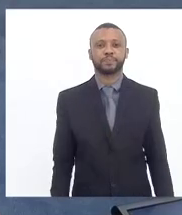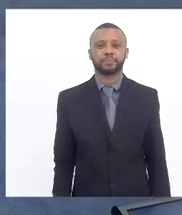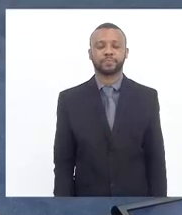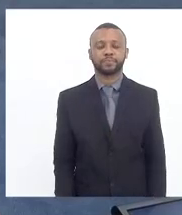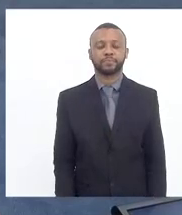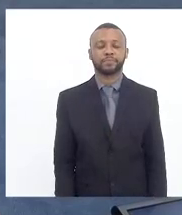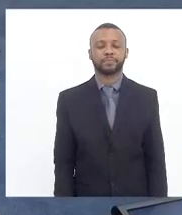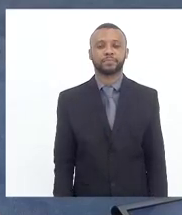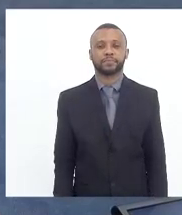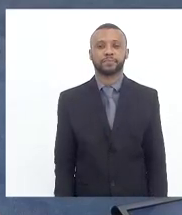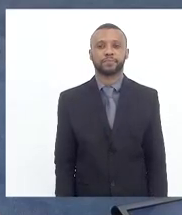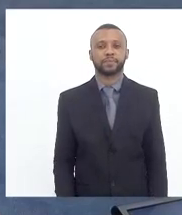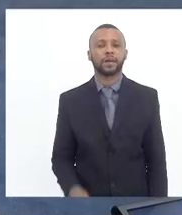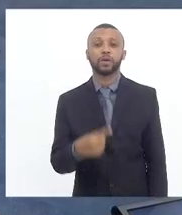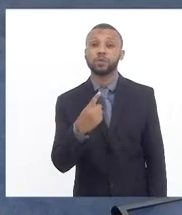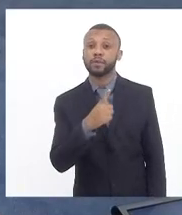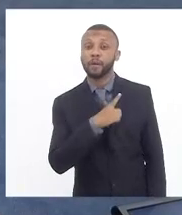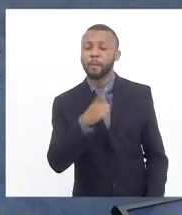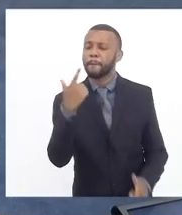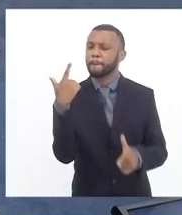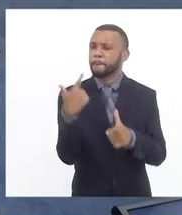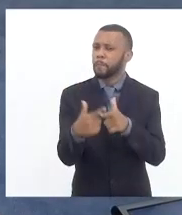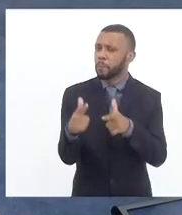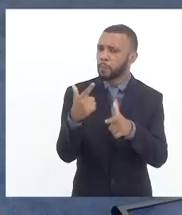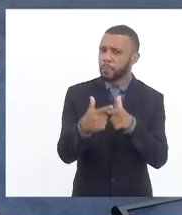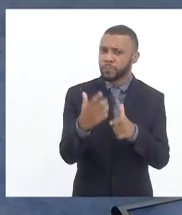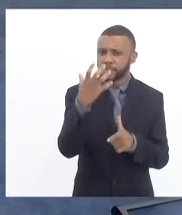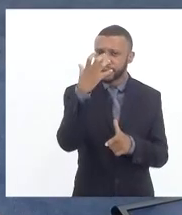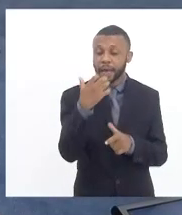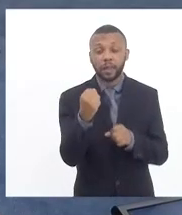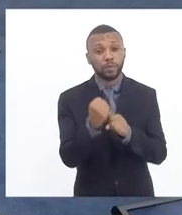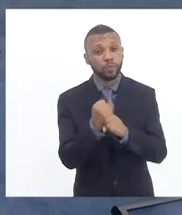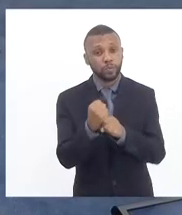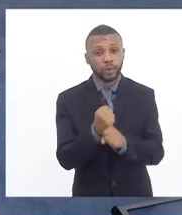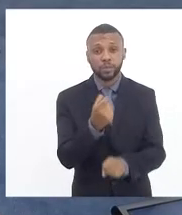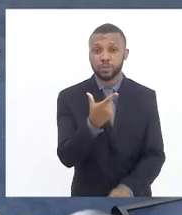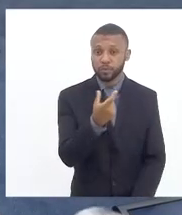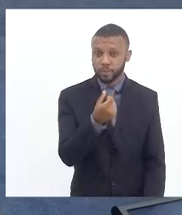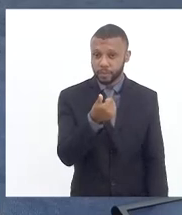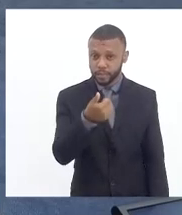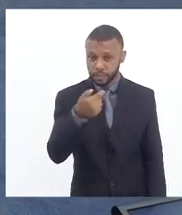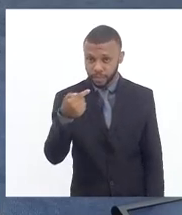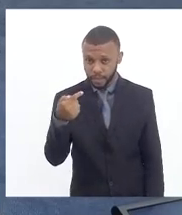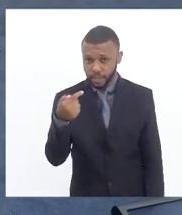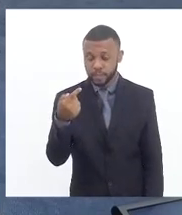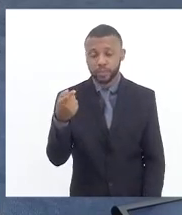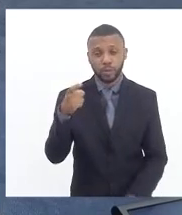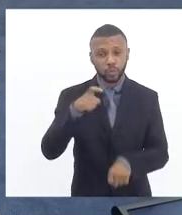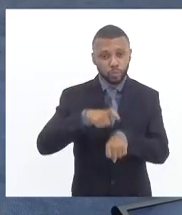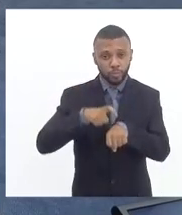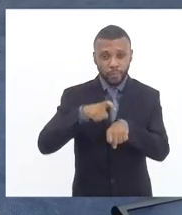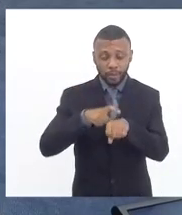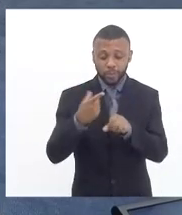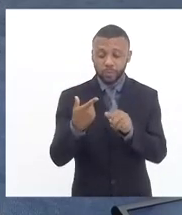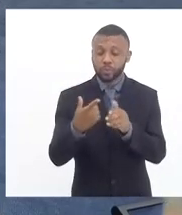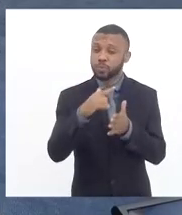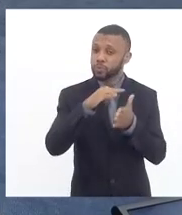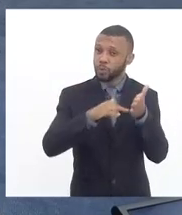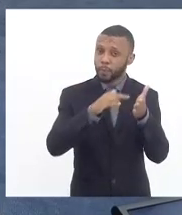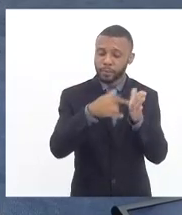nós tivemos um problema muito sério em 2017 quando das tratativas